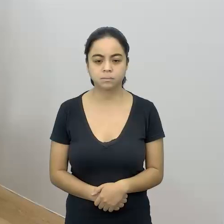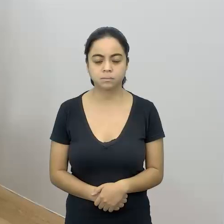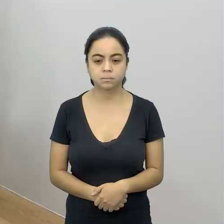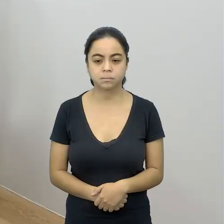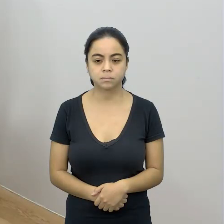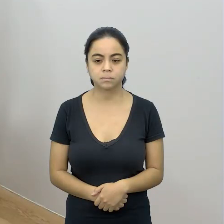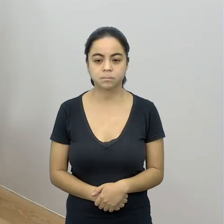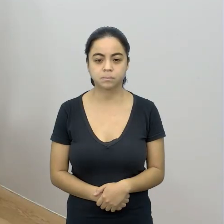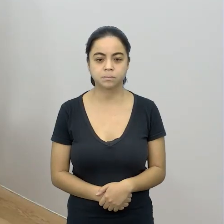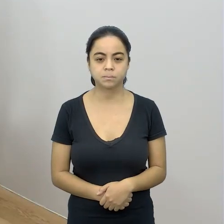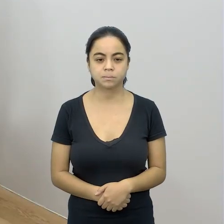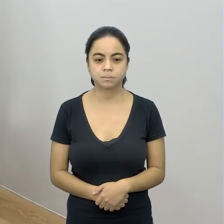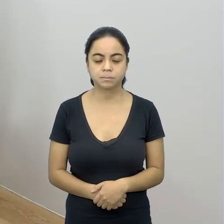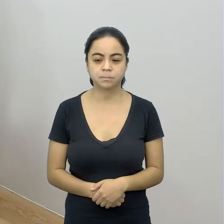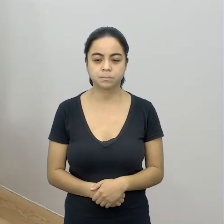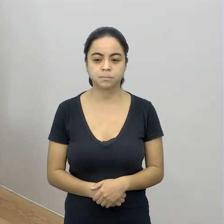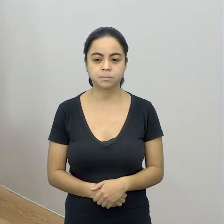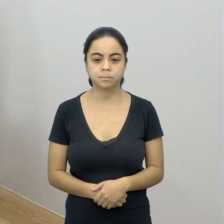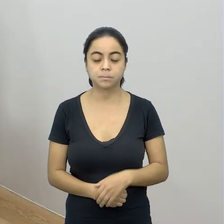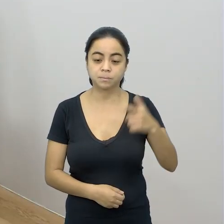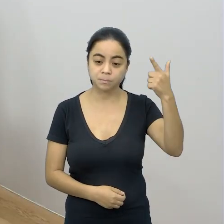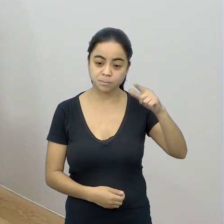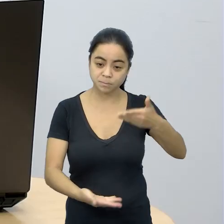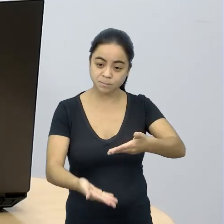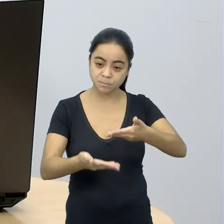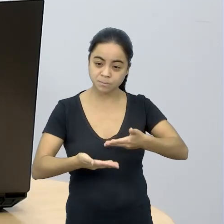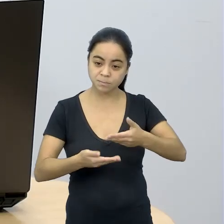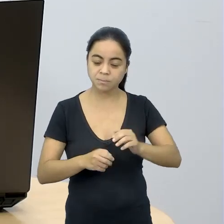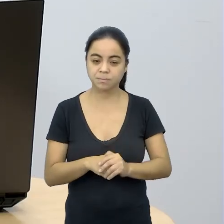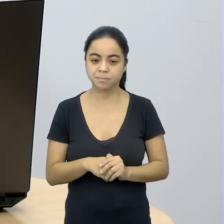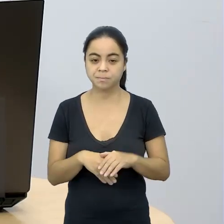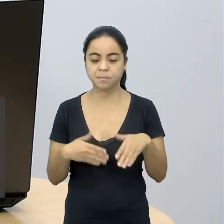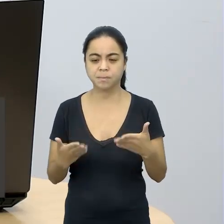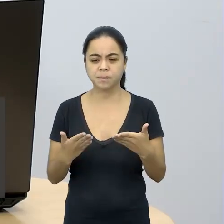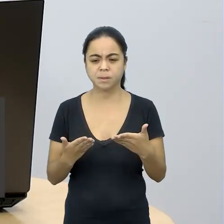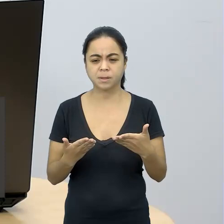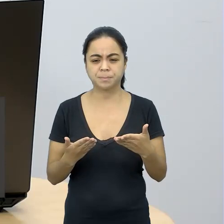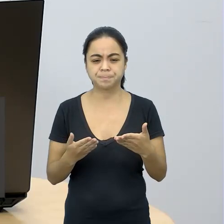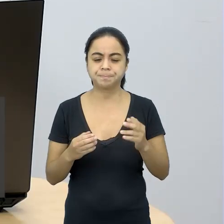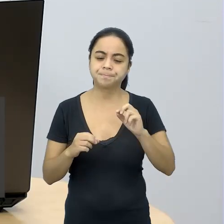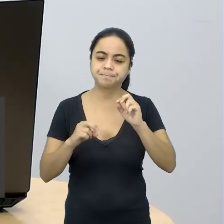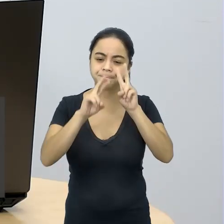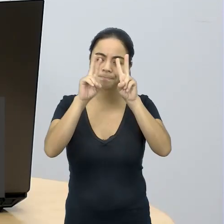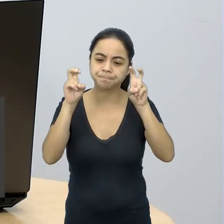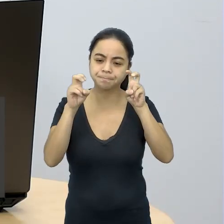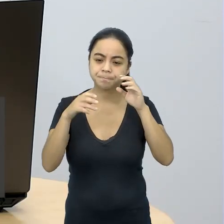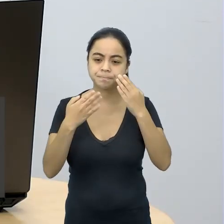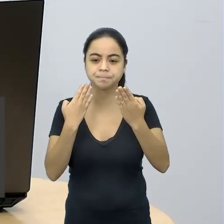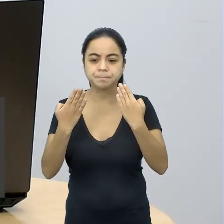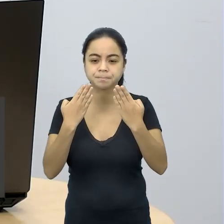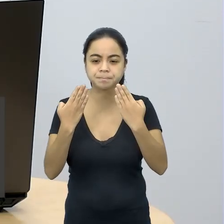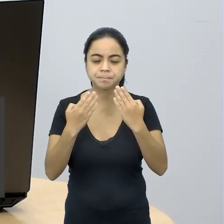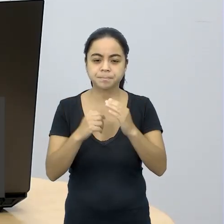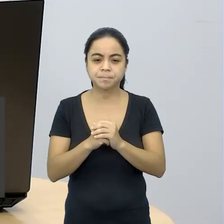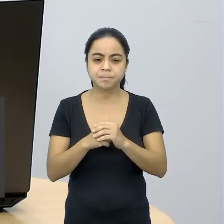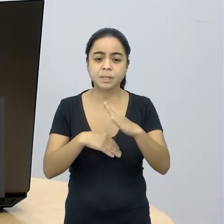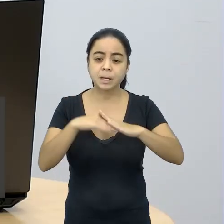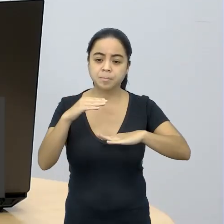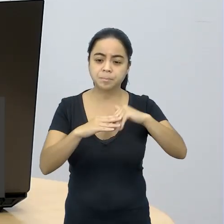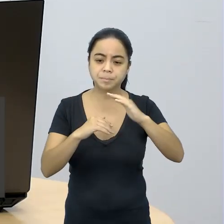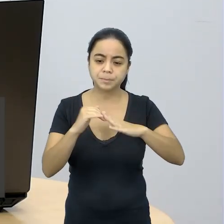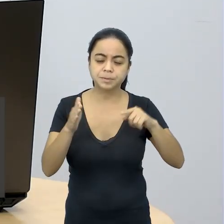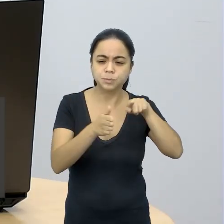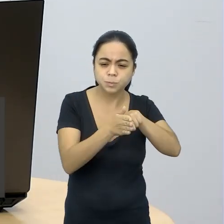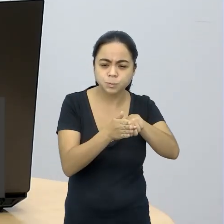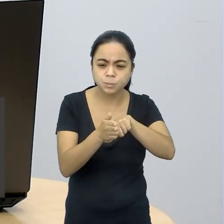Bem-vindos de volta, professores. Então, como a gente estava falando, a habilidade por si só, ela fala de pesquisa, fala de